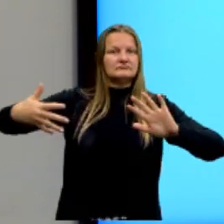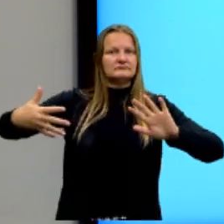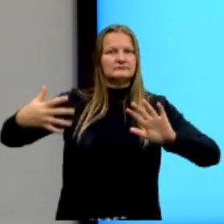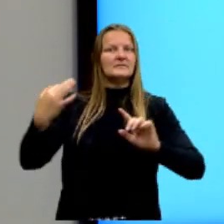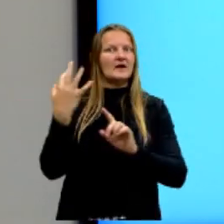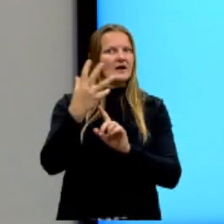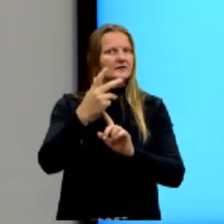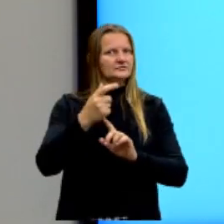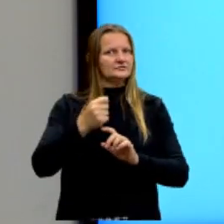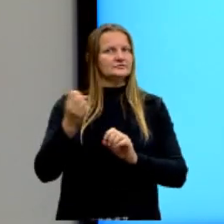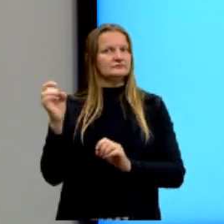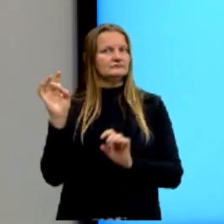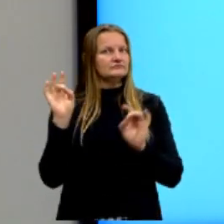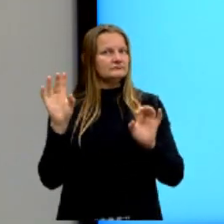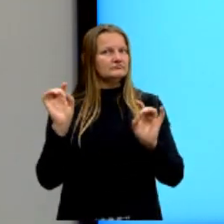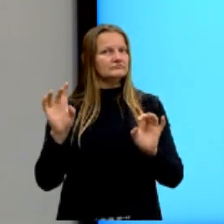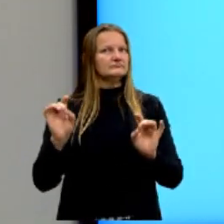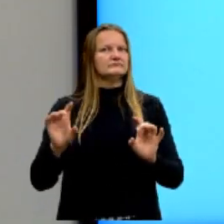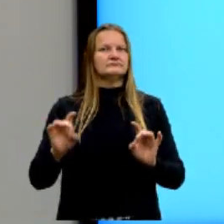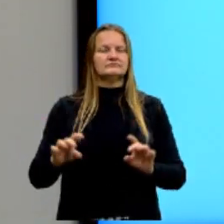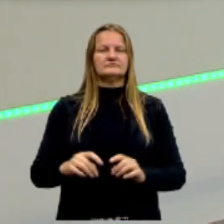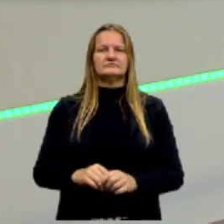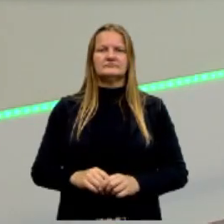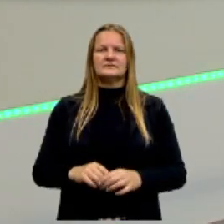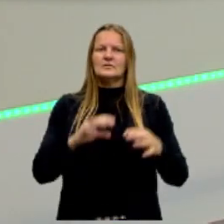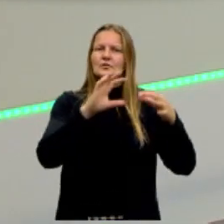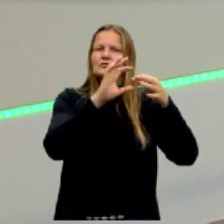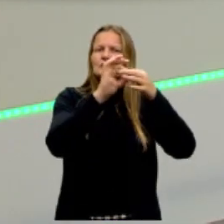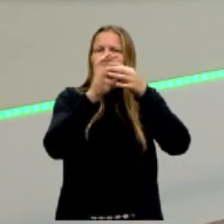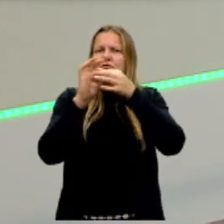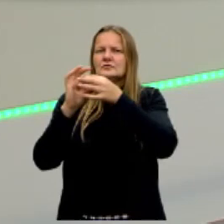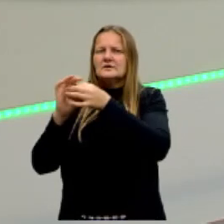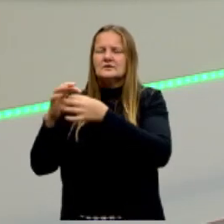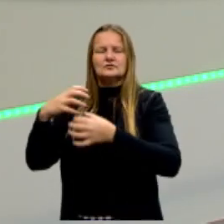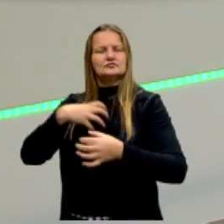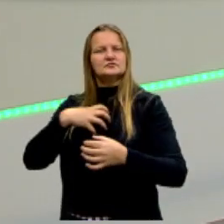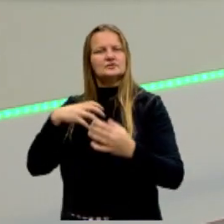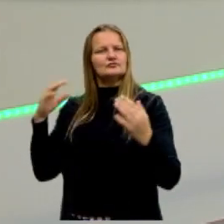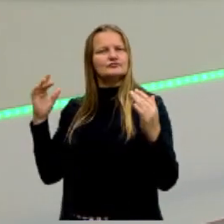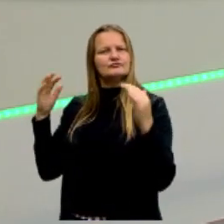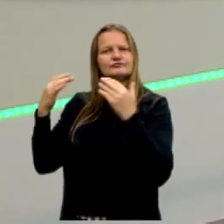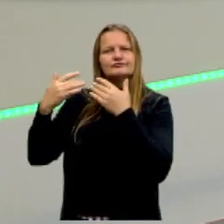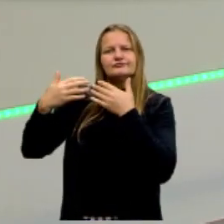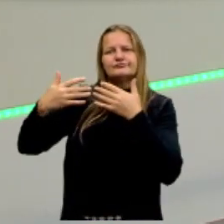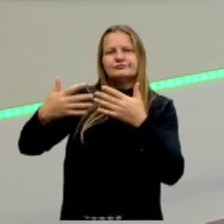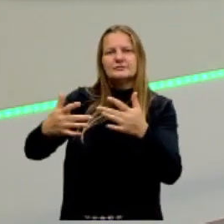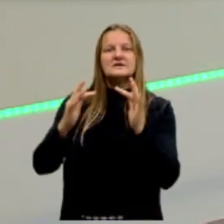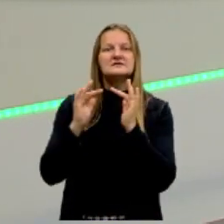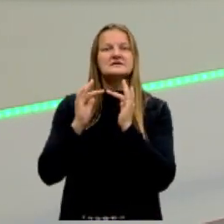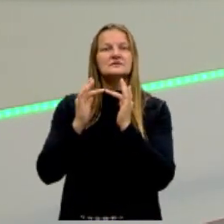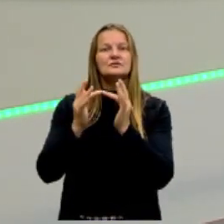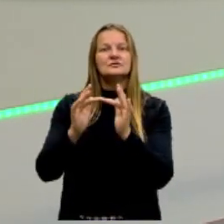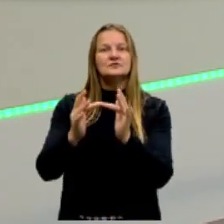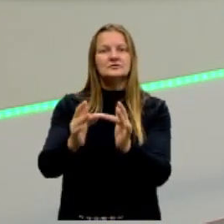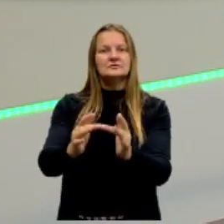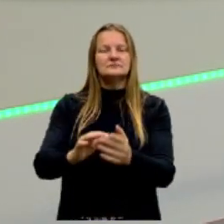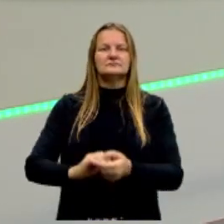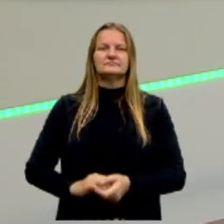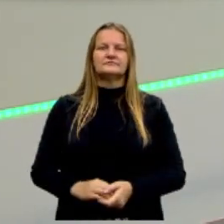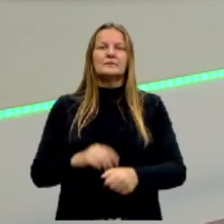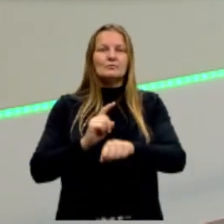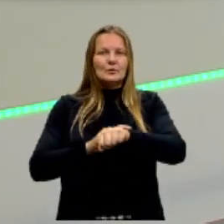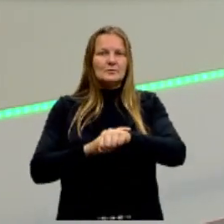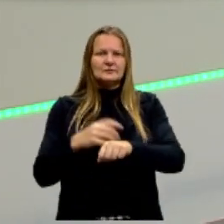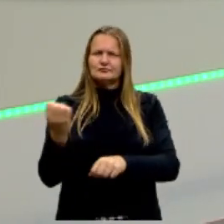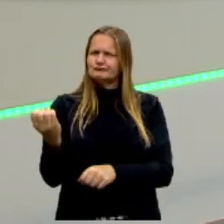moderna vocês viram que tudo né fez sentido Foi um momento